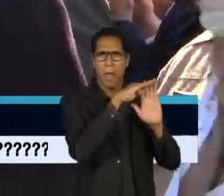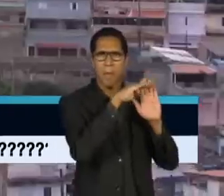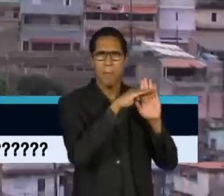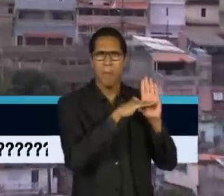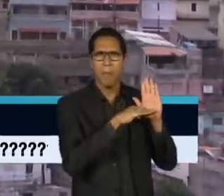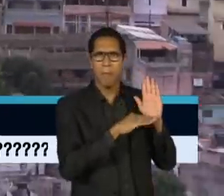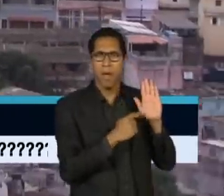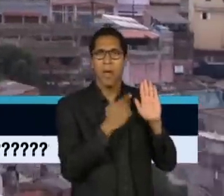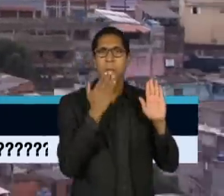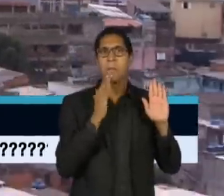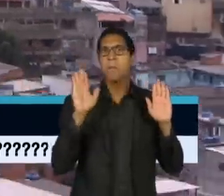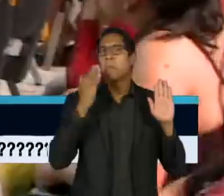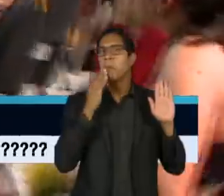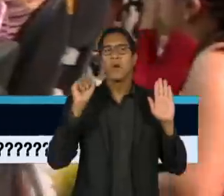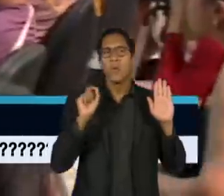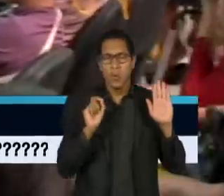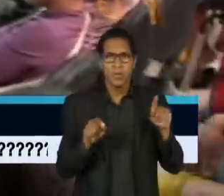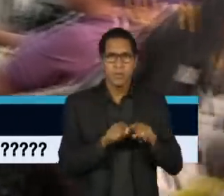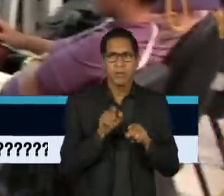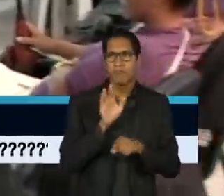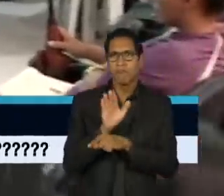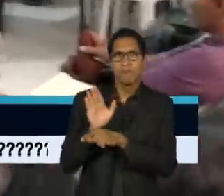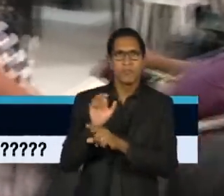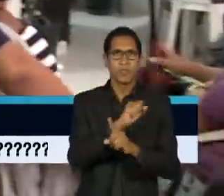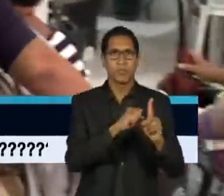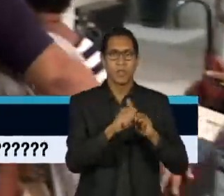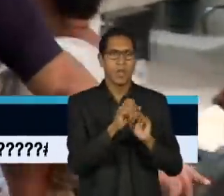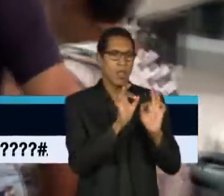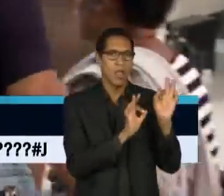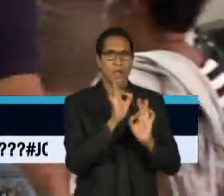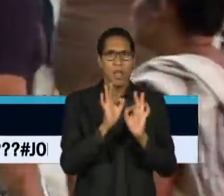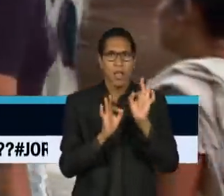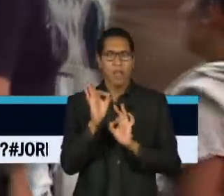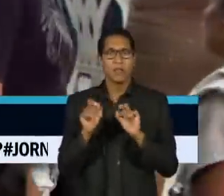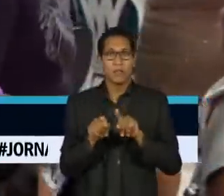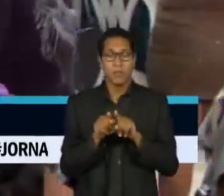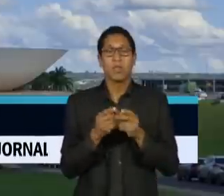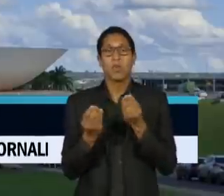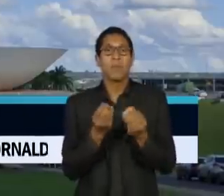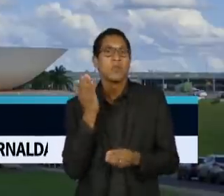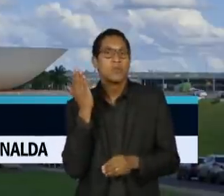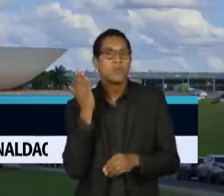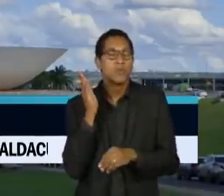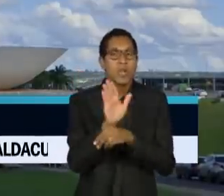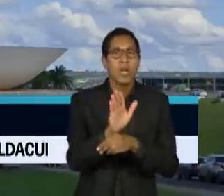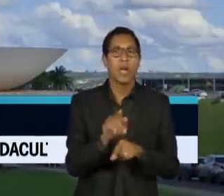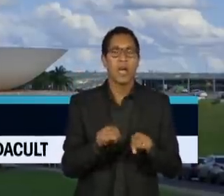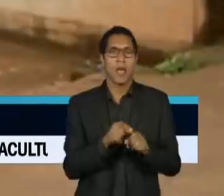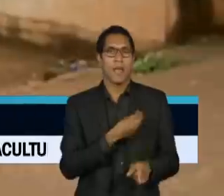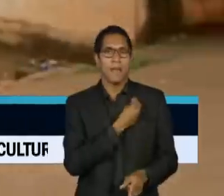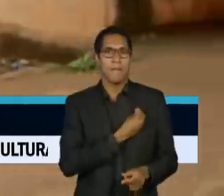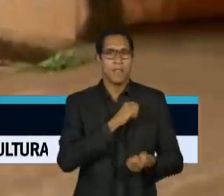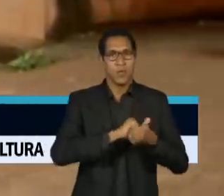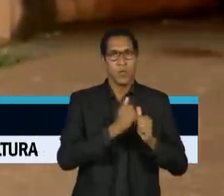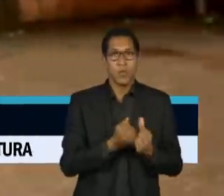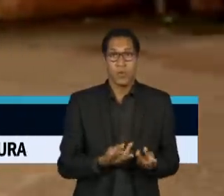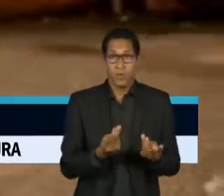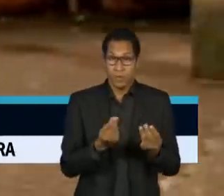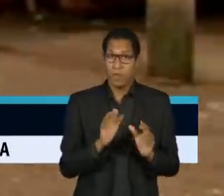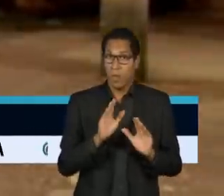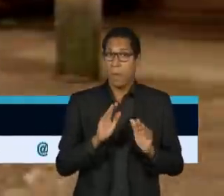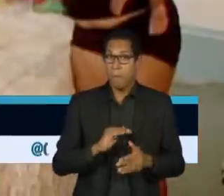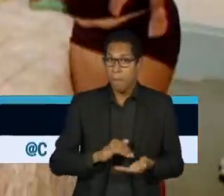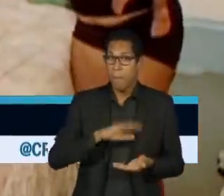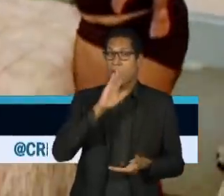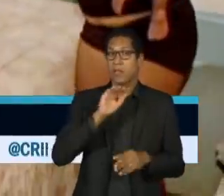presidente inclui programas sociais, reajustes e medidas para baratear o custo de vida. A maior fatia do bolo está reservada para bancar